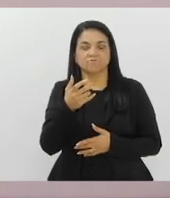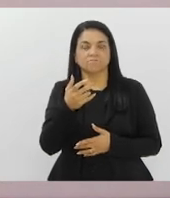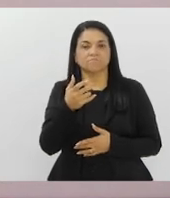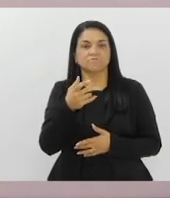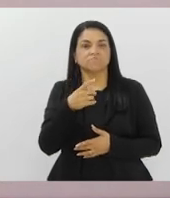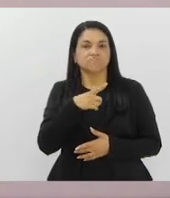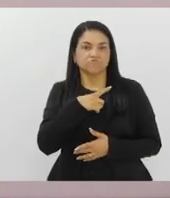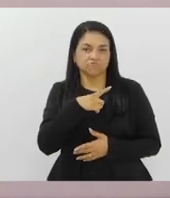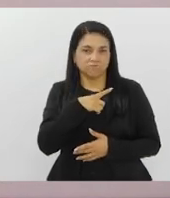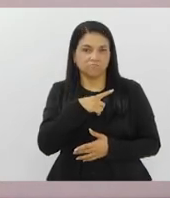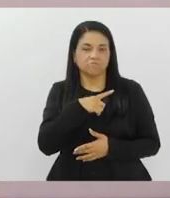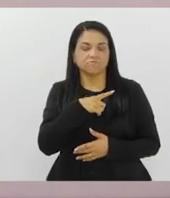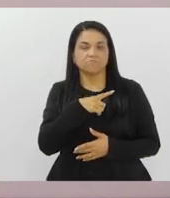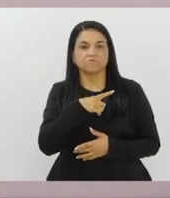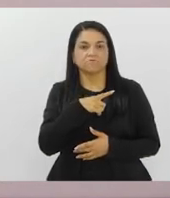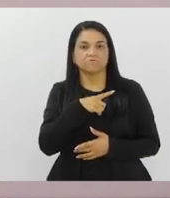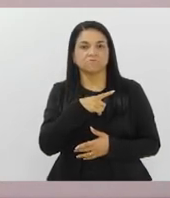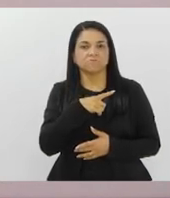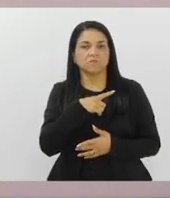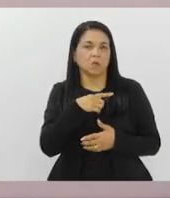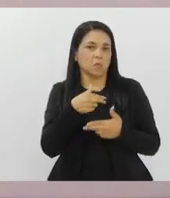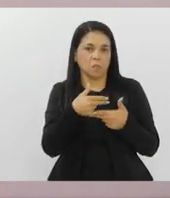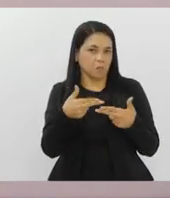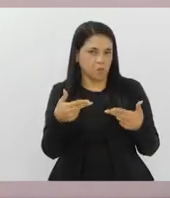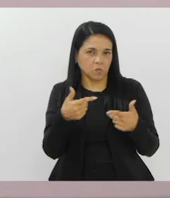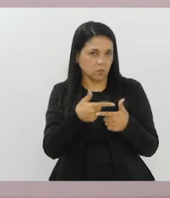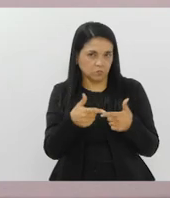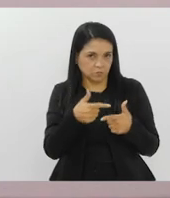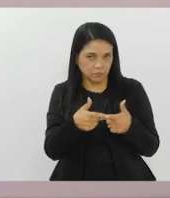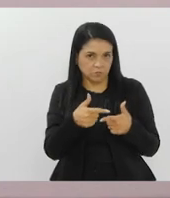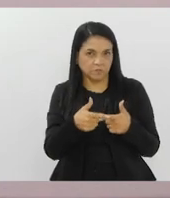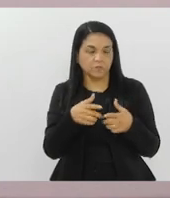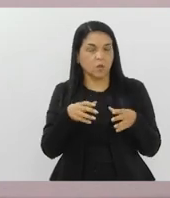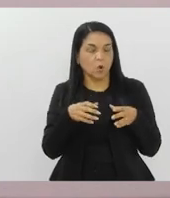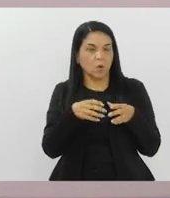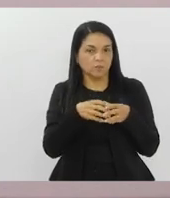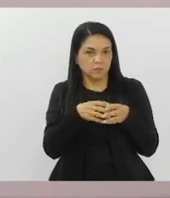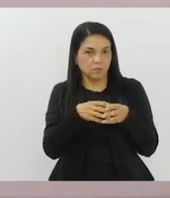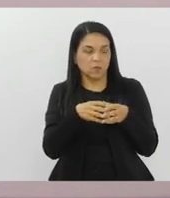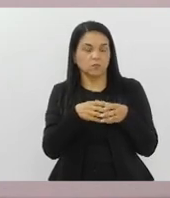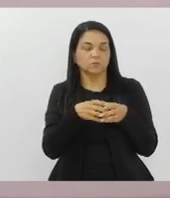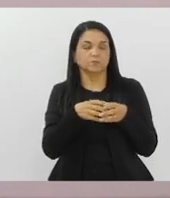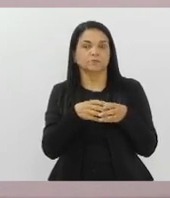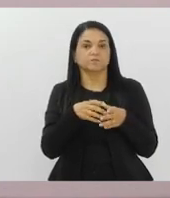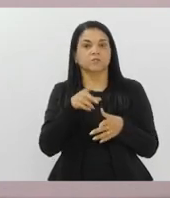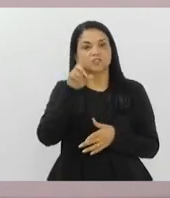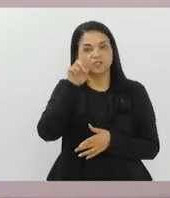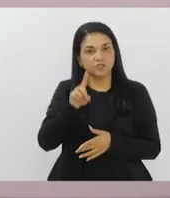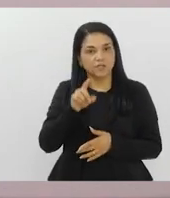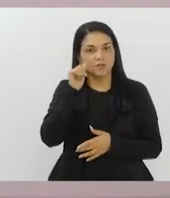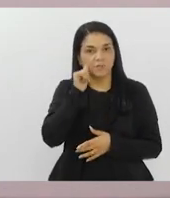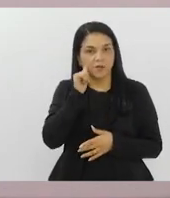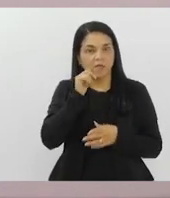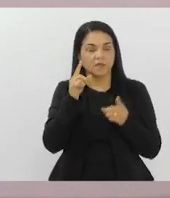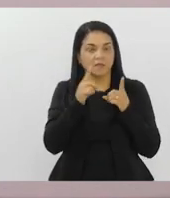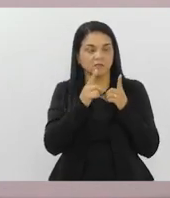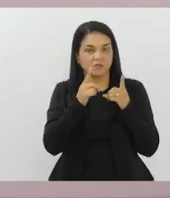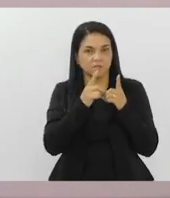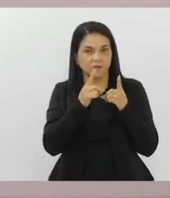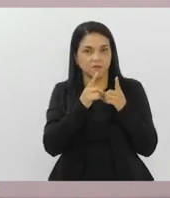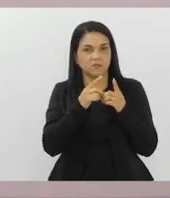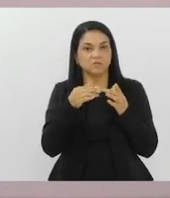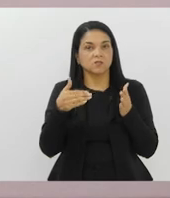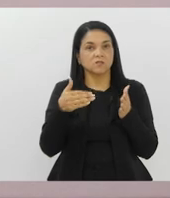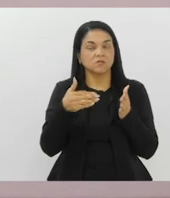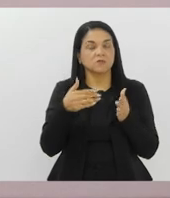tiverem aí alguma questão com relação à Comissão de Defesa dos Direitos da Mulher, os atendimentos são feitos de